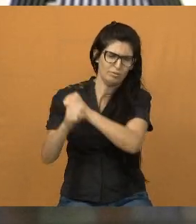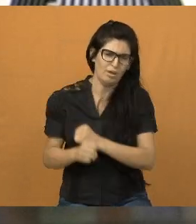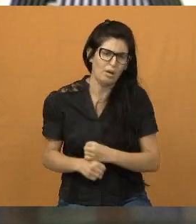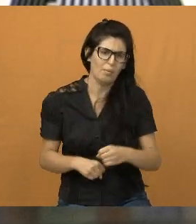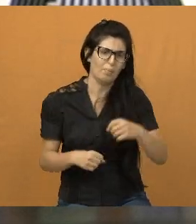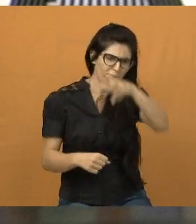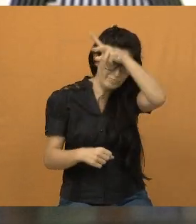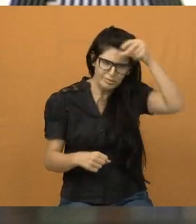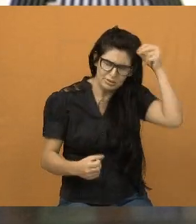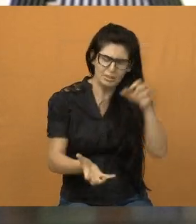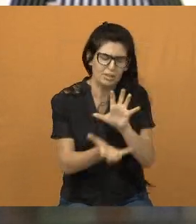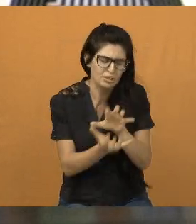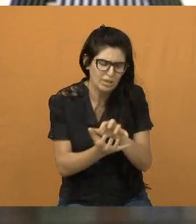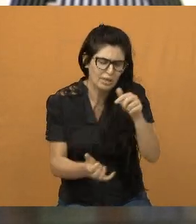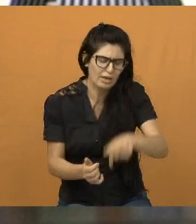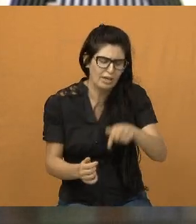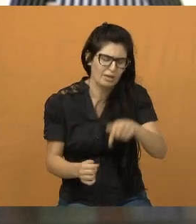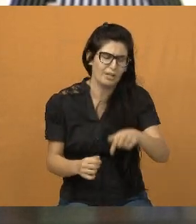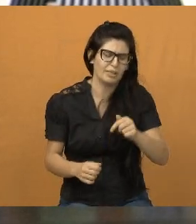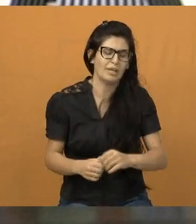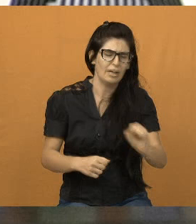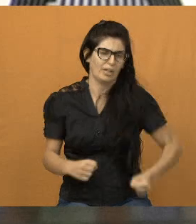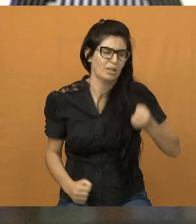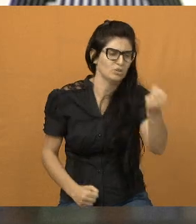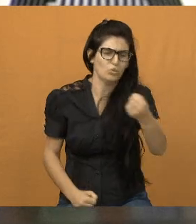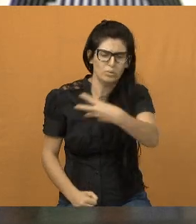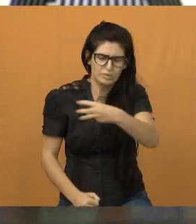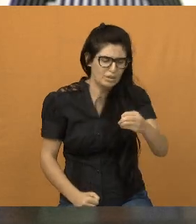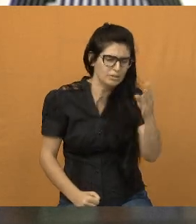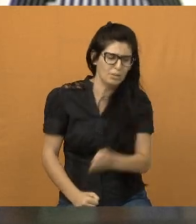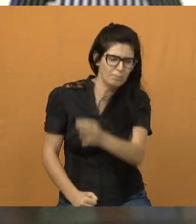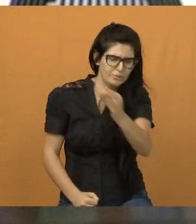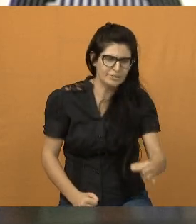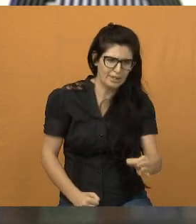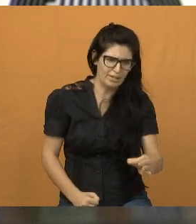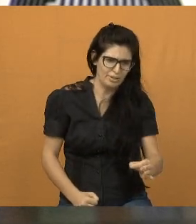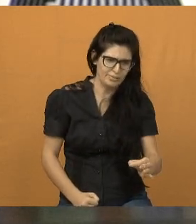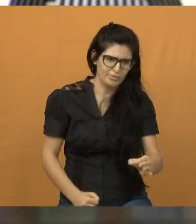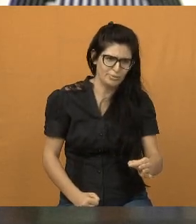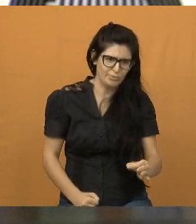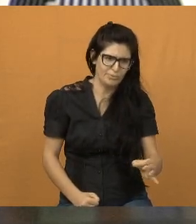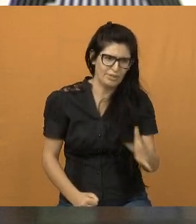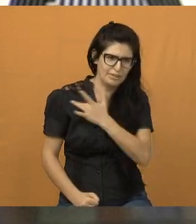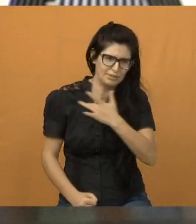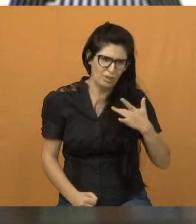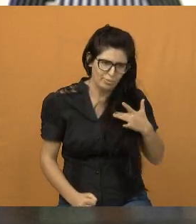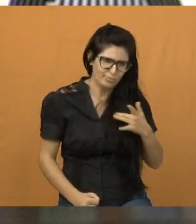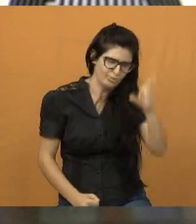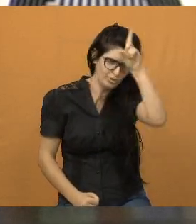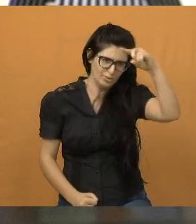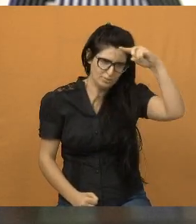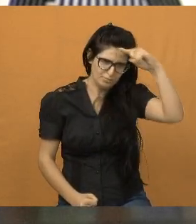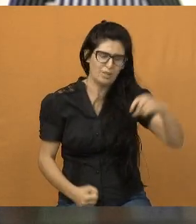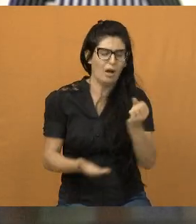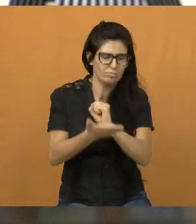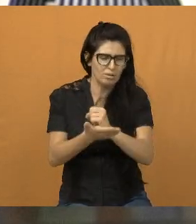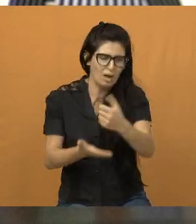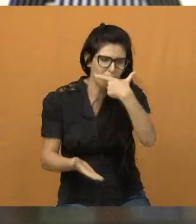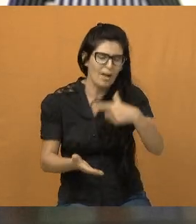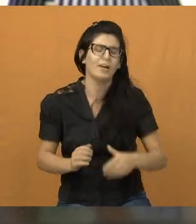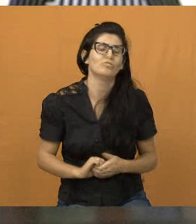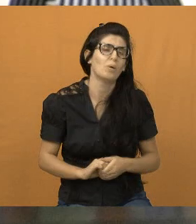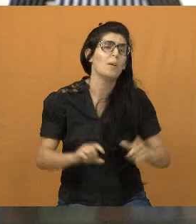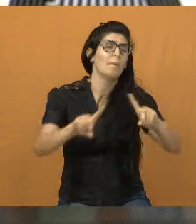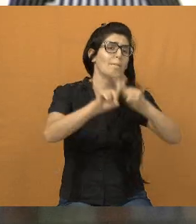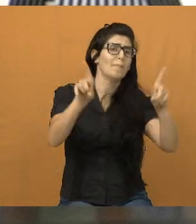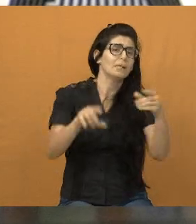Jacareí, ela gastou 30% do seu orçamento. E a gente entende também que o melhor remédio para a